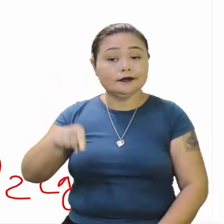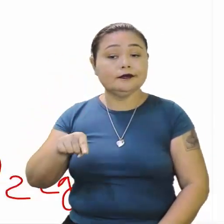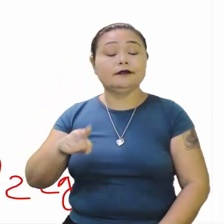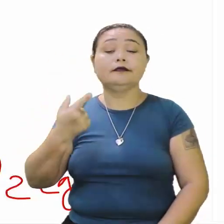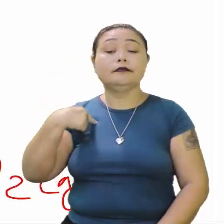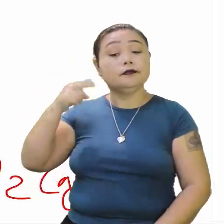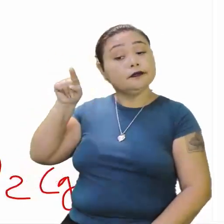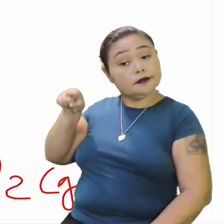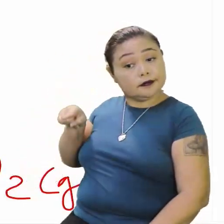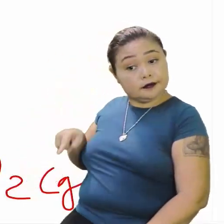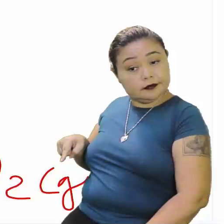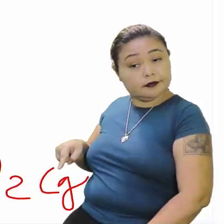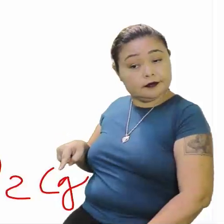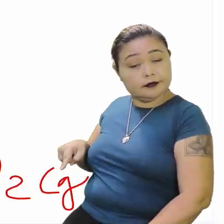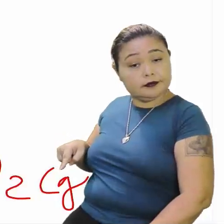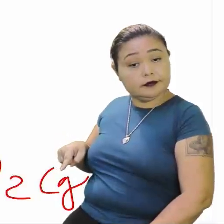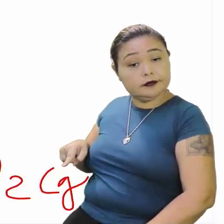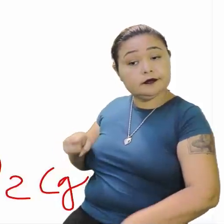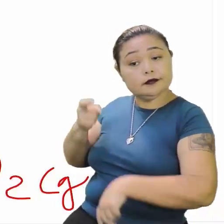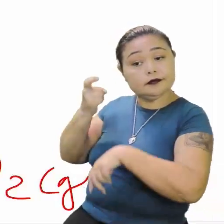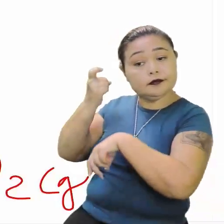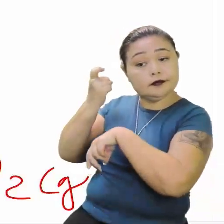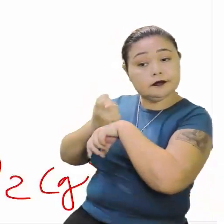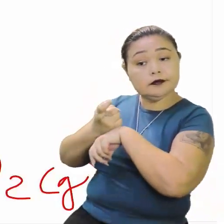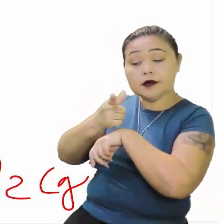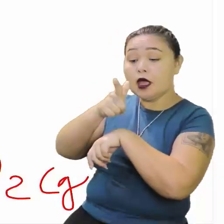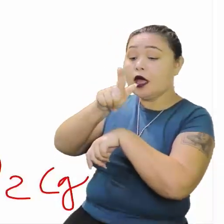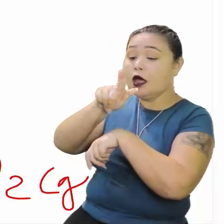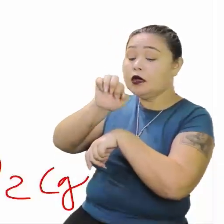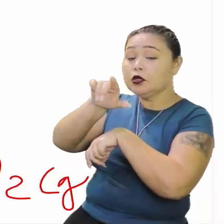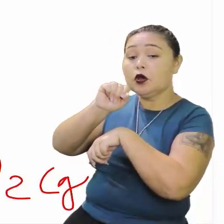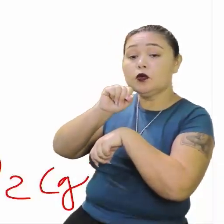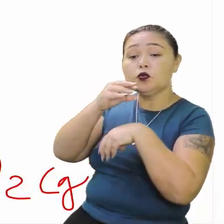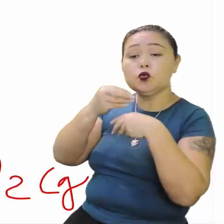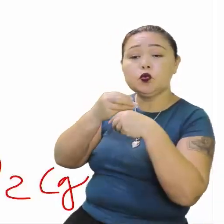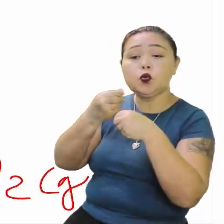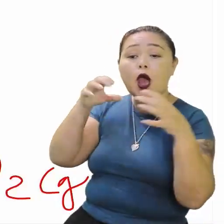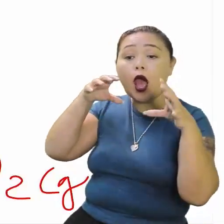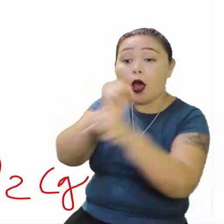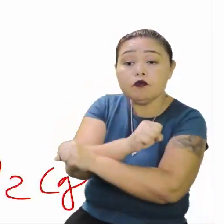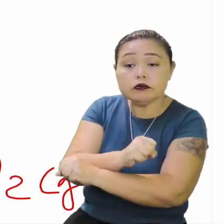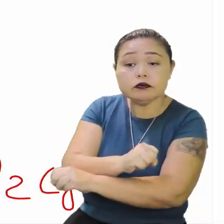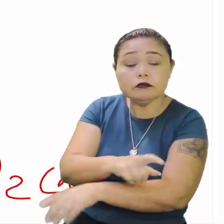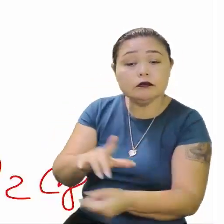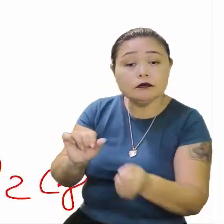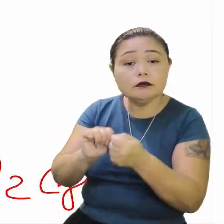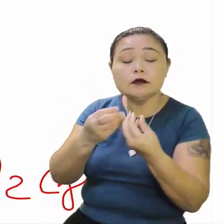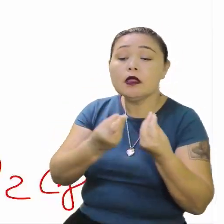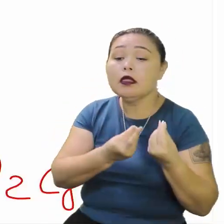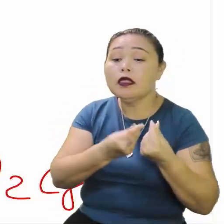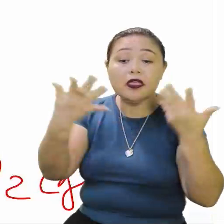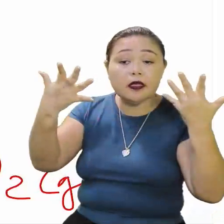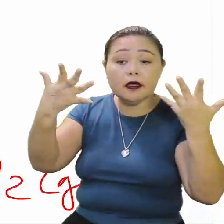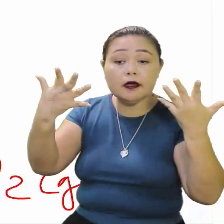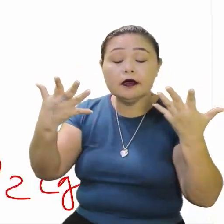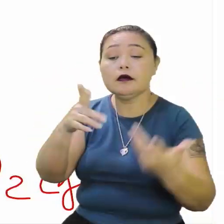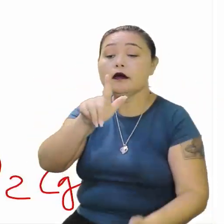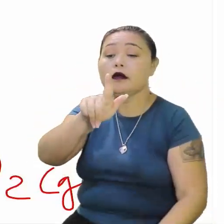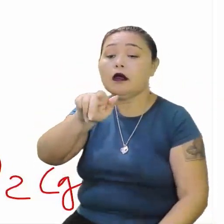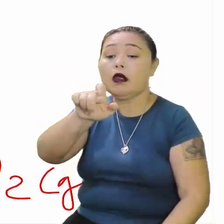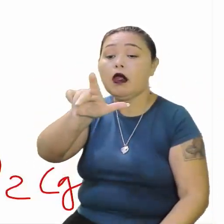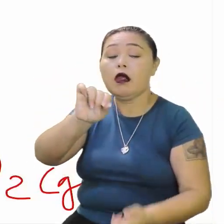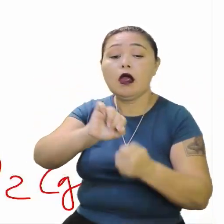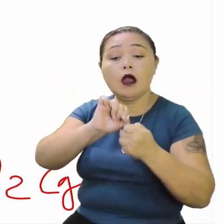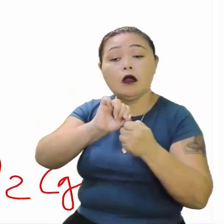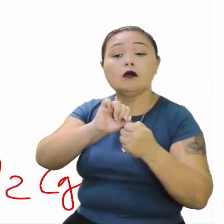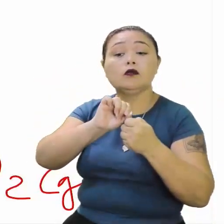neste caso, ocorre através do gelo seco. Gelo seco por quê? Porque o gelo ele está